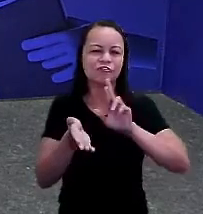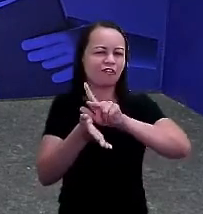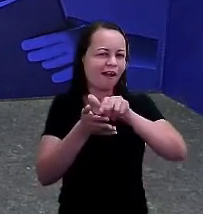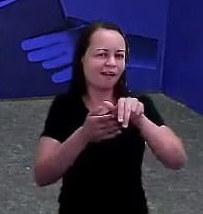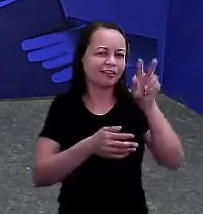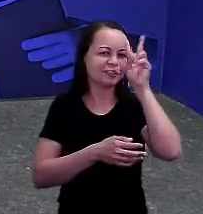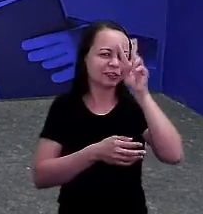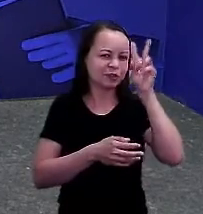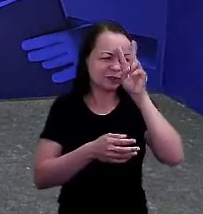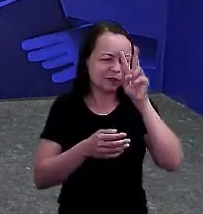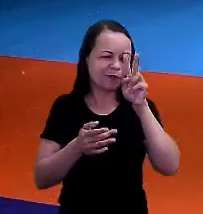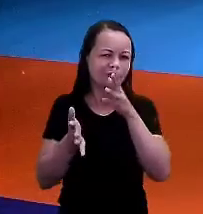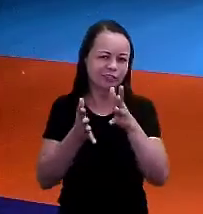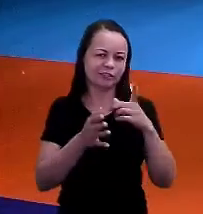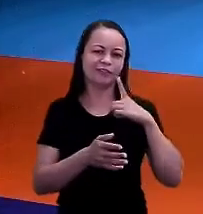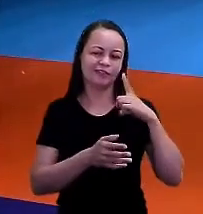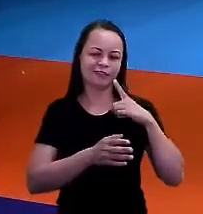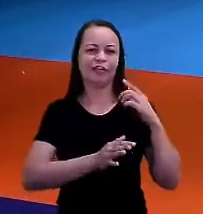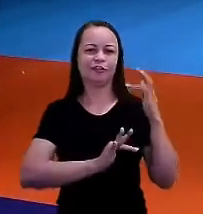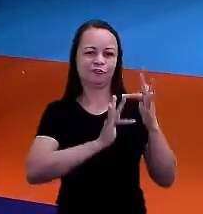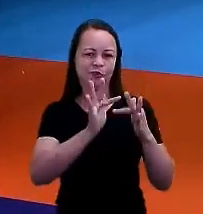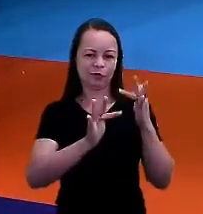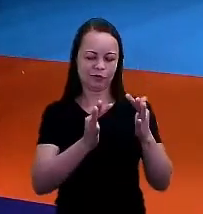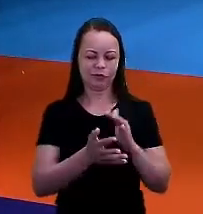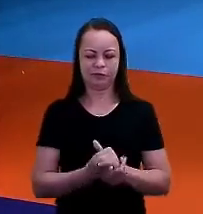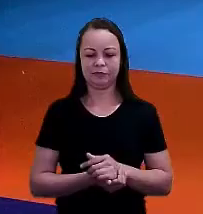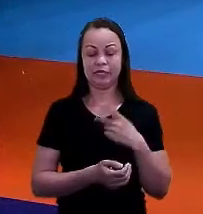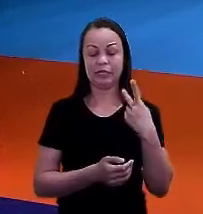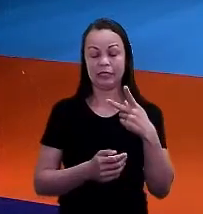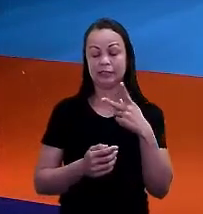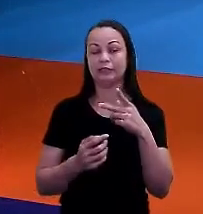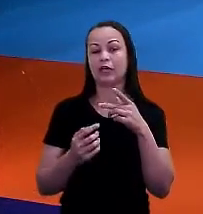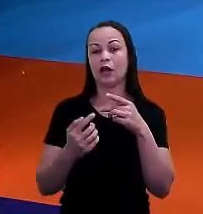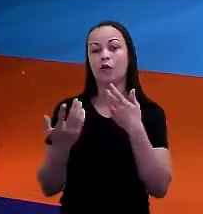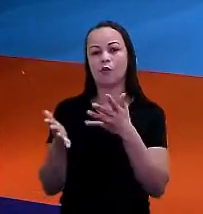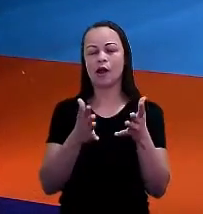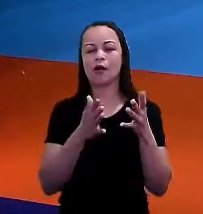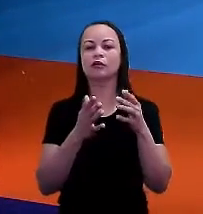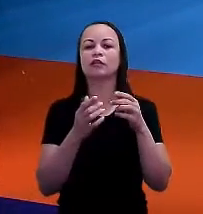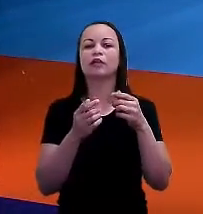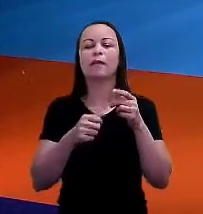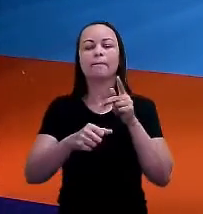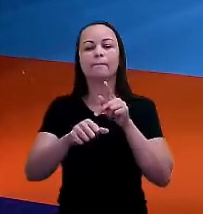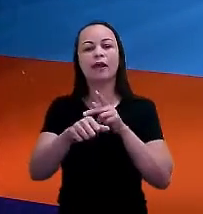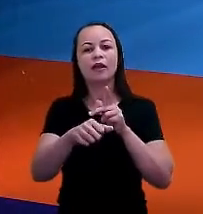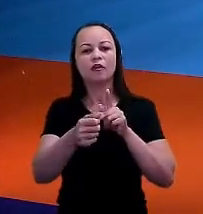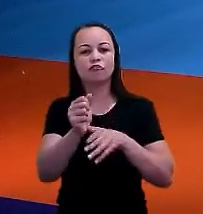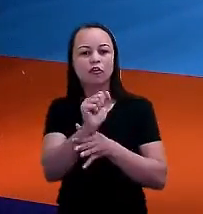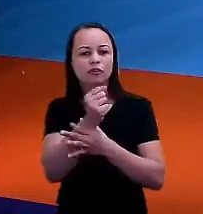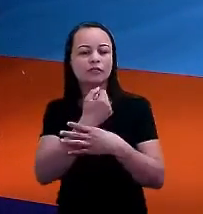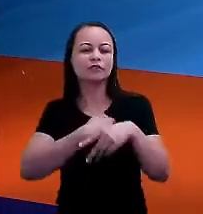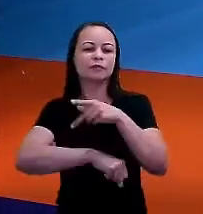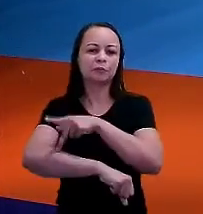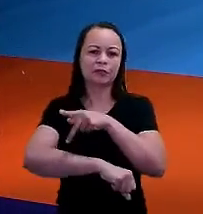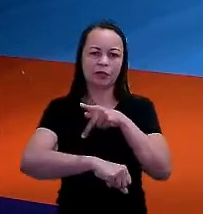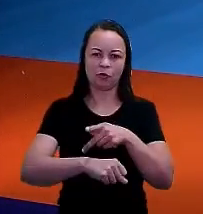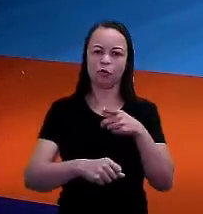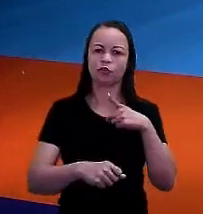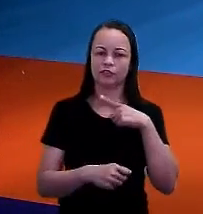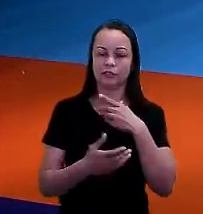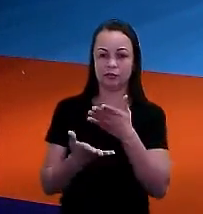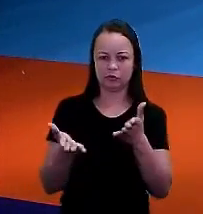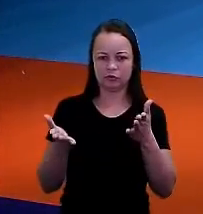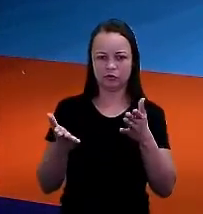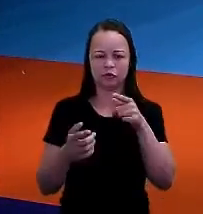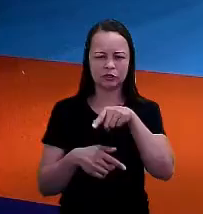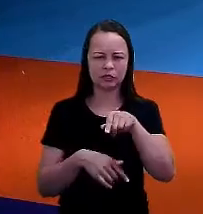nossa aula de fortalecimento pedagógico de hoje é essa, pessoal. A gente vai aqui ver as lendas, vamos ouvir